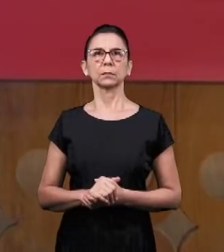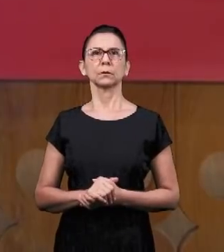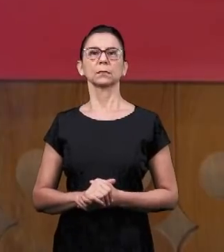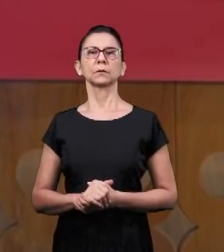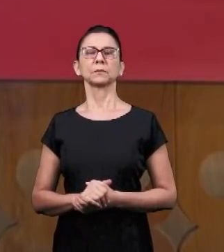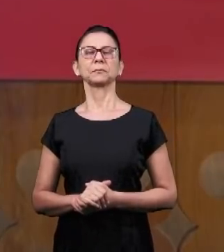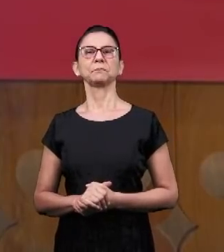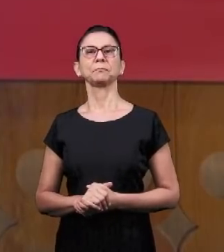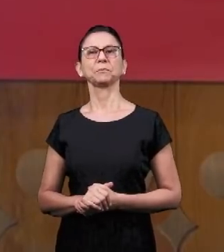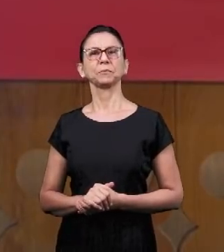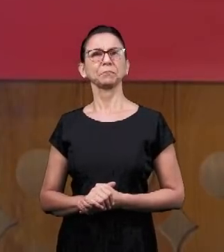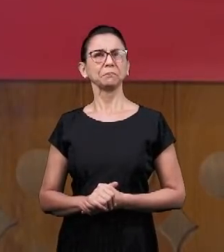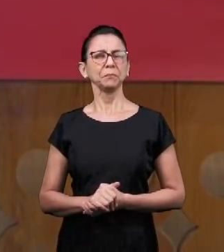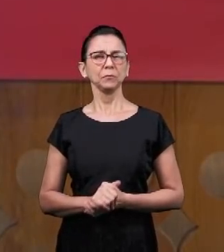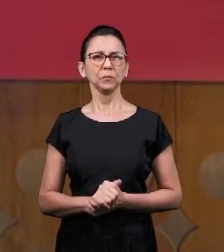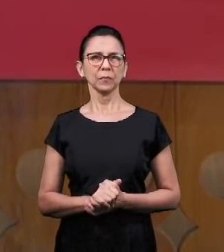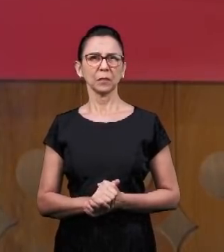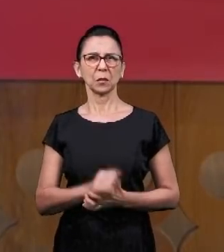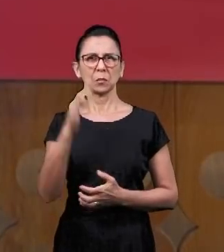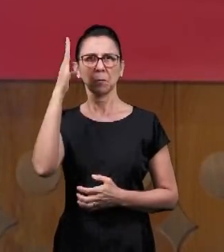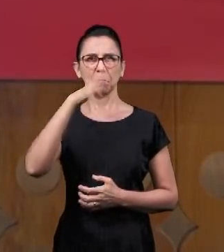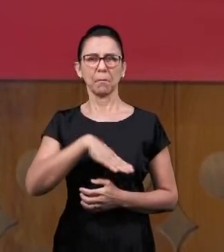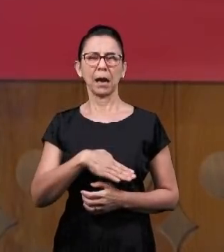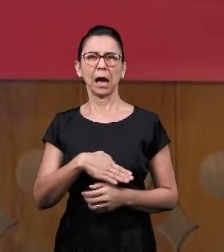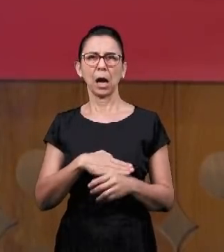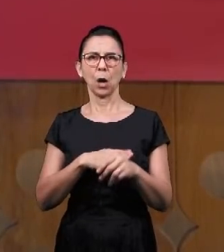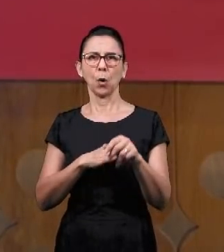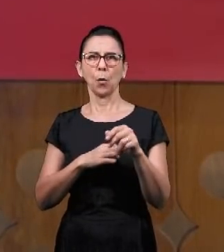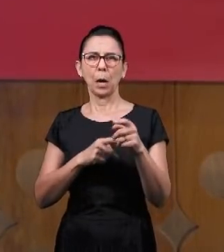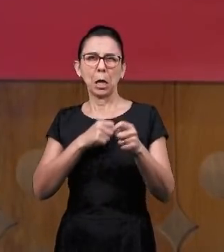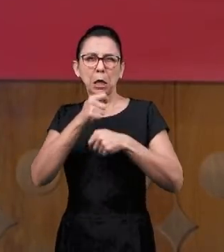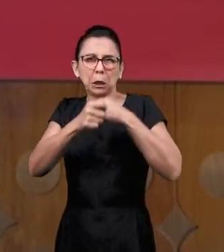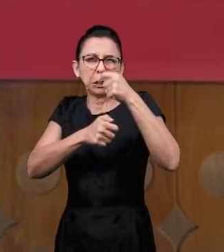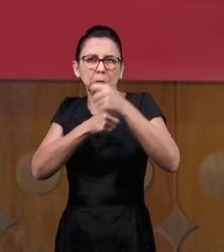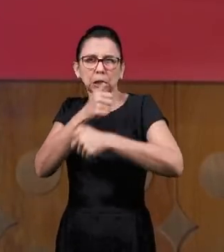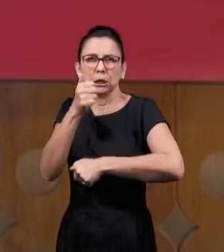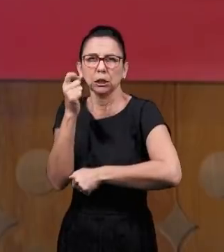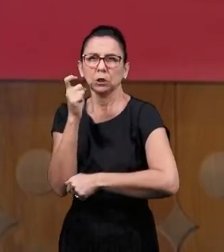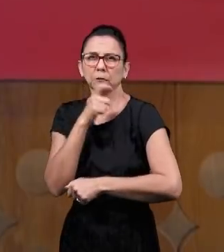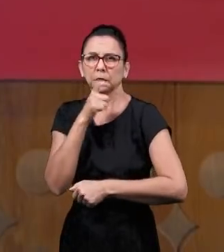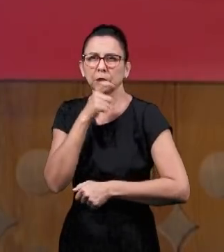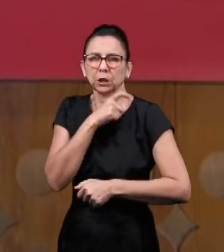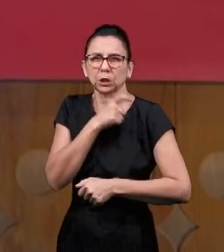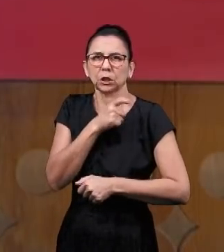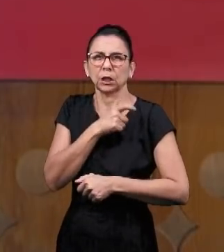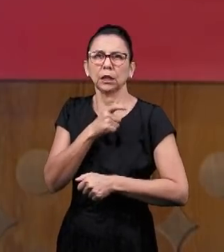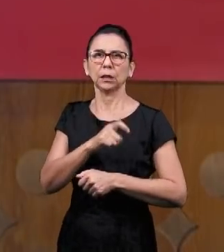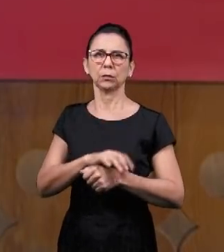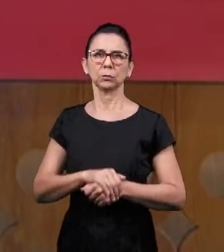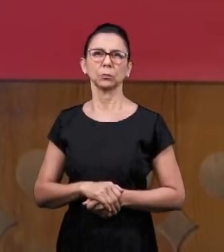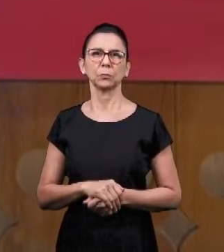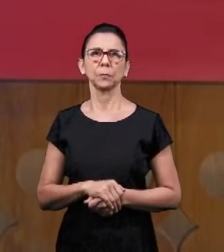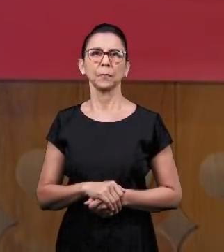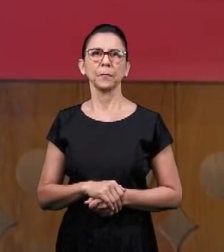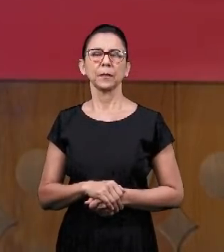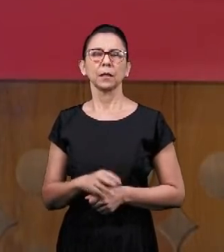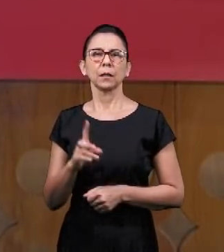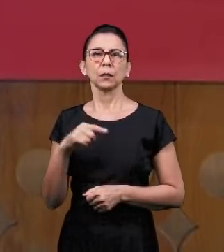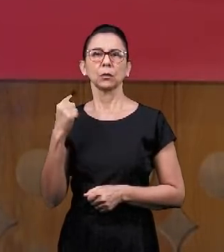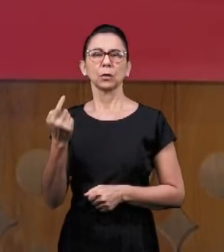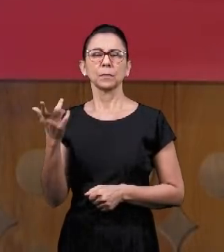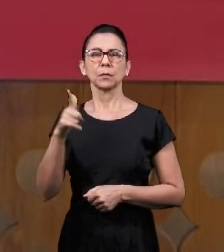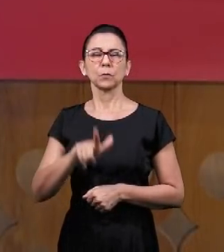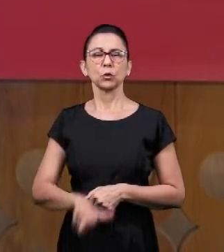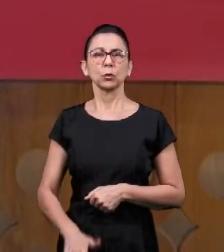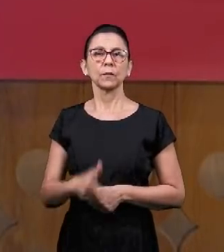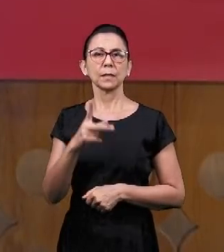Deixando, pois, toda a malícia e todo o engano e fingimentos, invejas, todas as murmurações, desejar afetuosamente, como meninos novamente